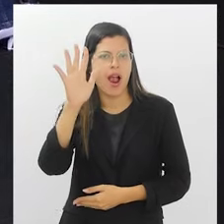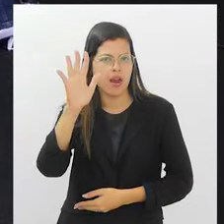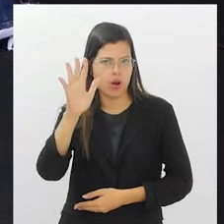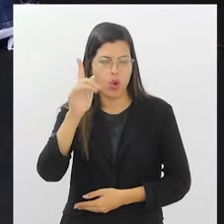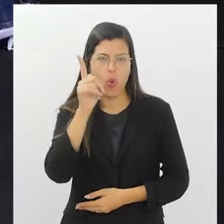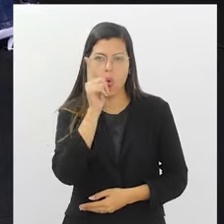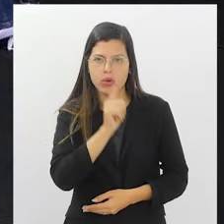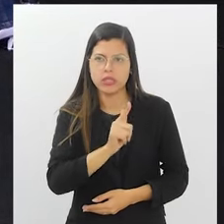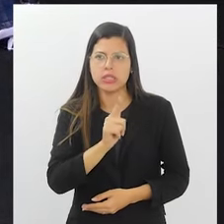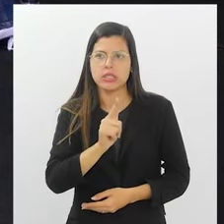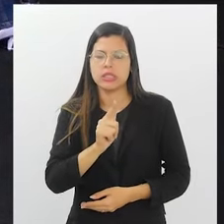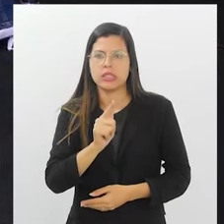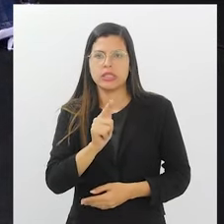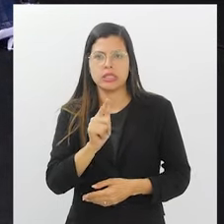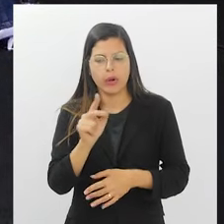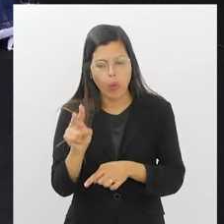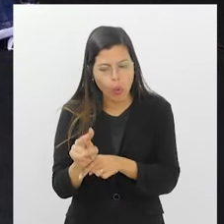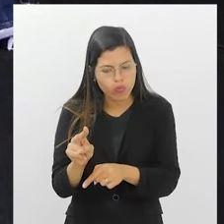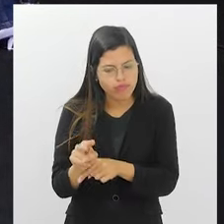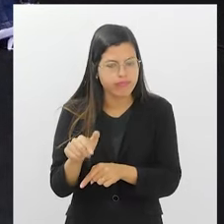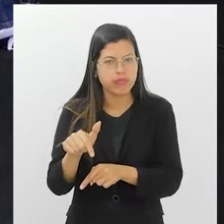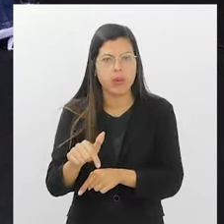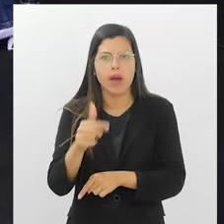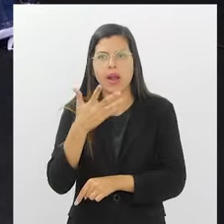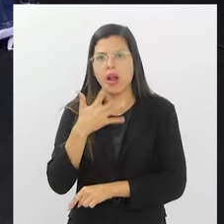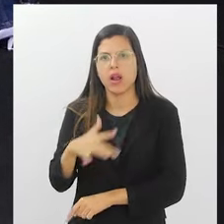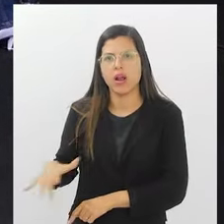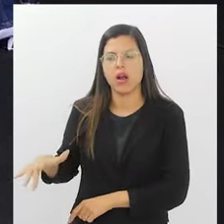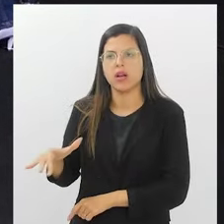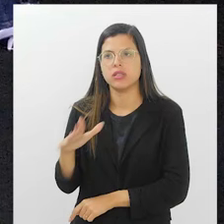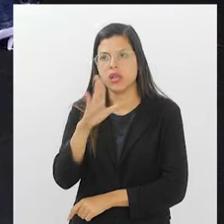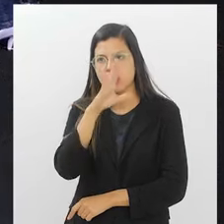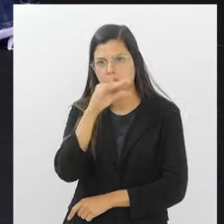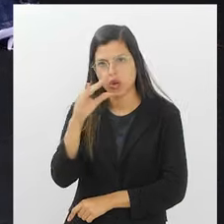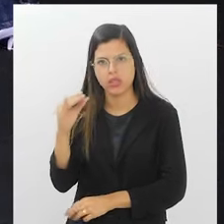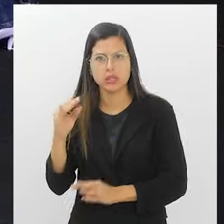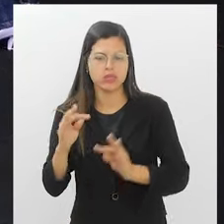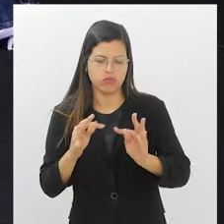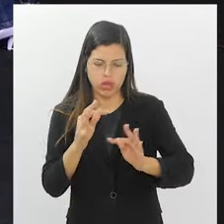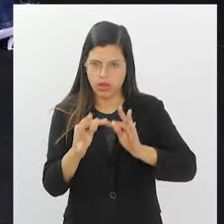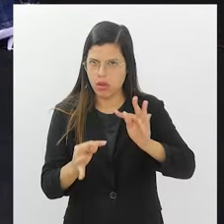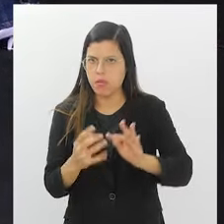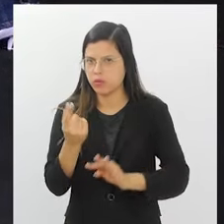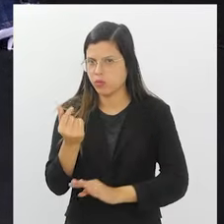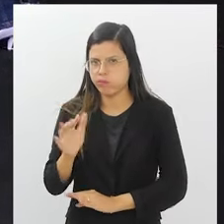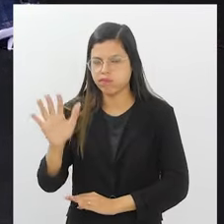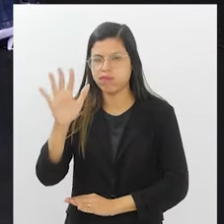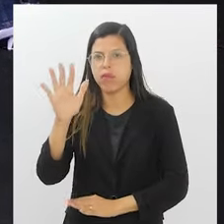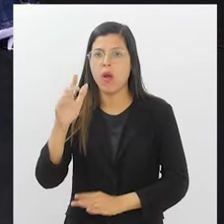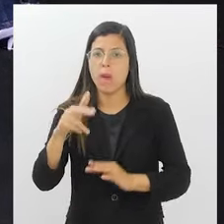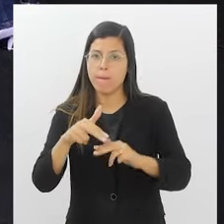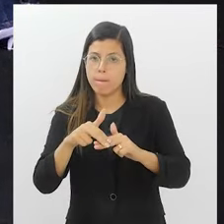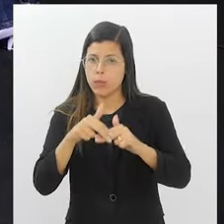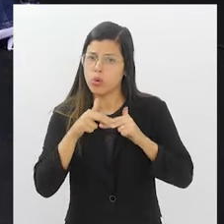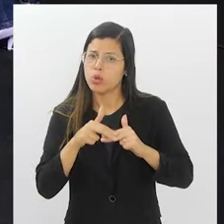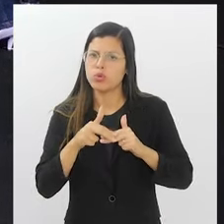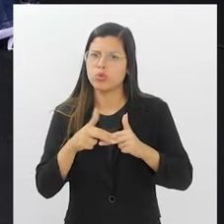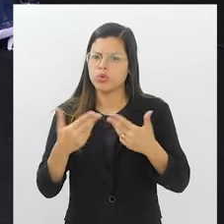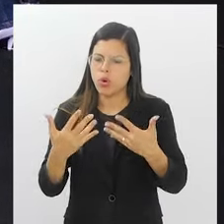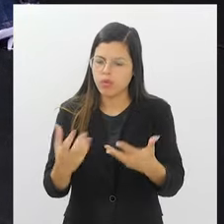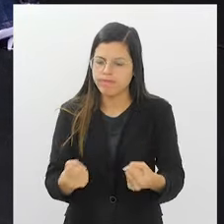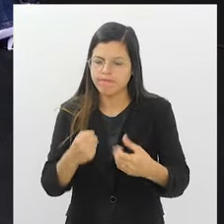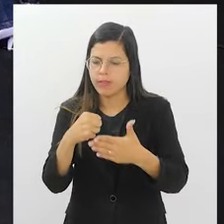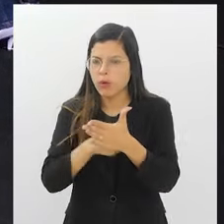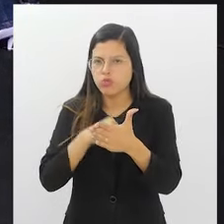custo hoje para manter, né, uma criança, um adolescente, né, em tratamento. Tem um fiscal para ser essa